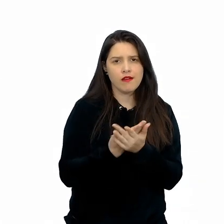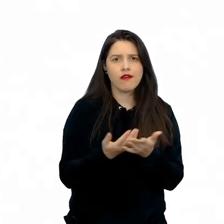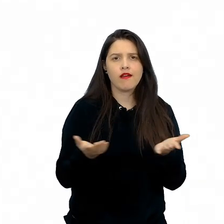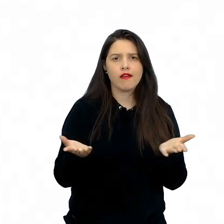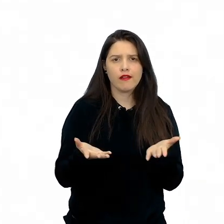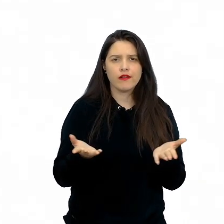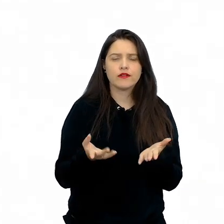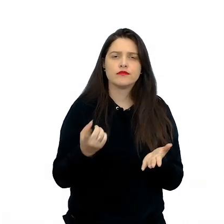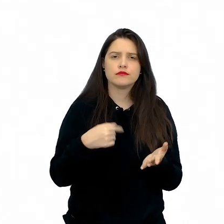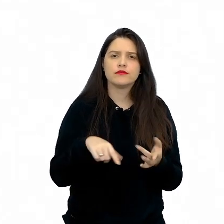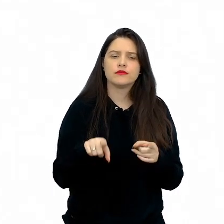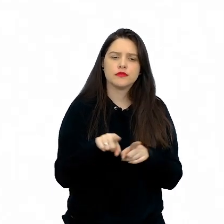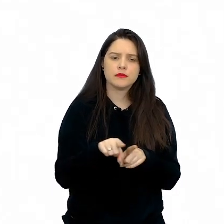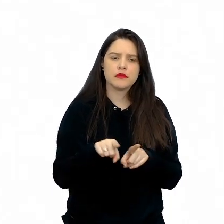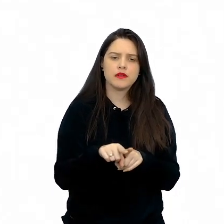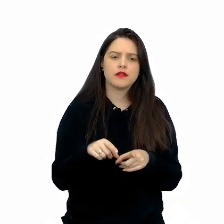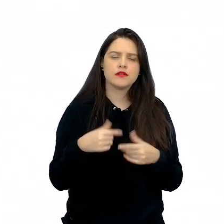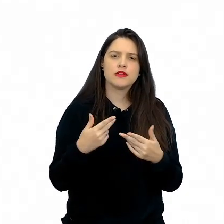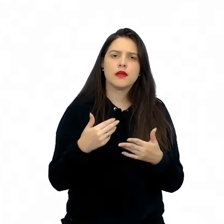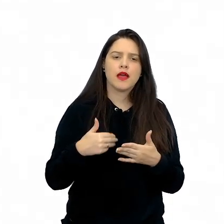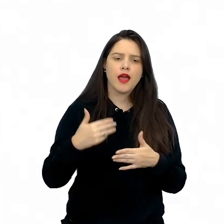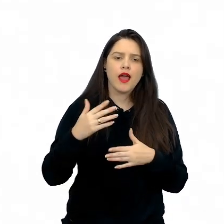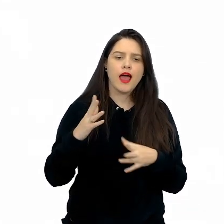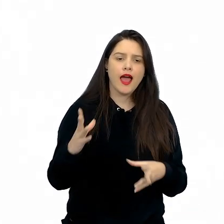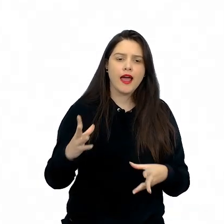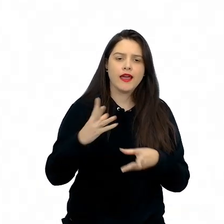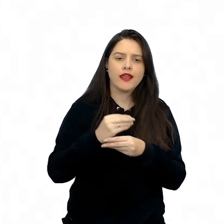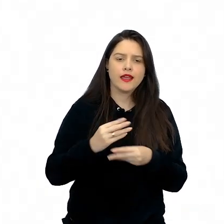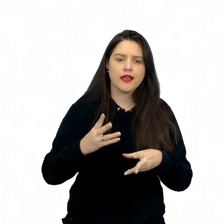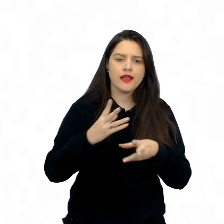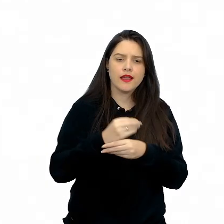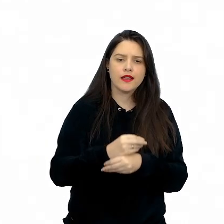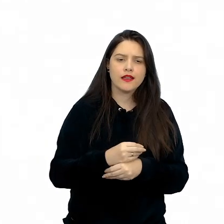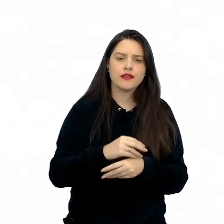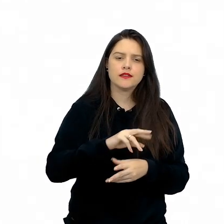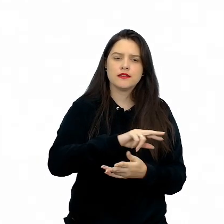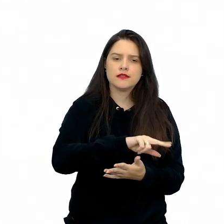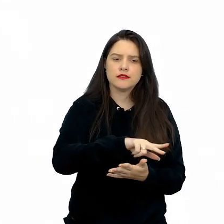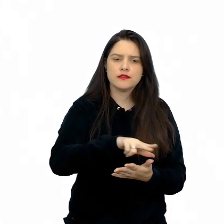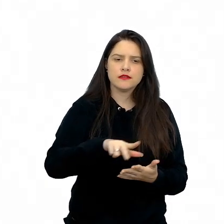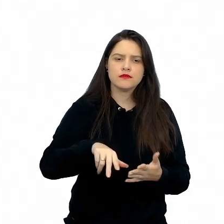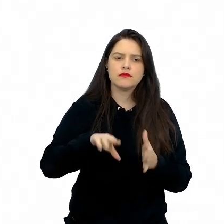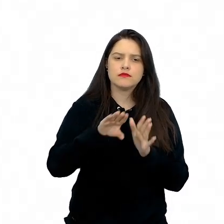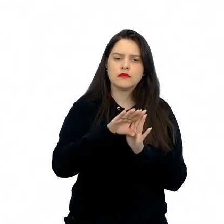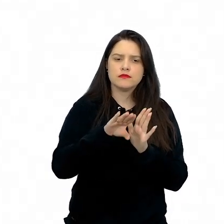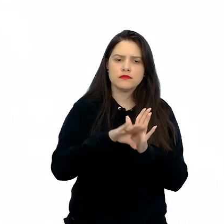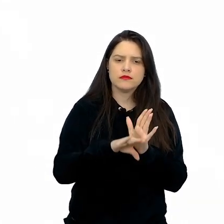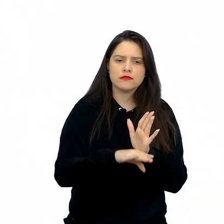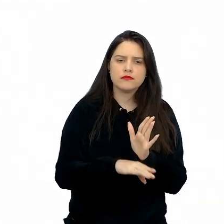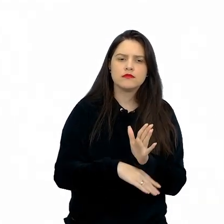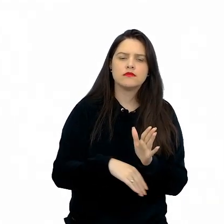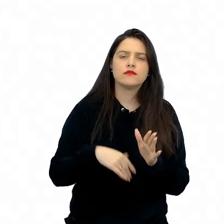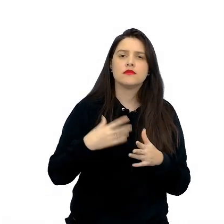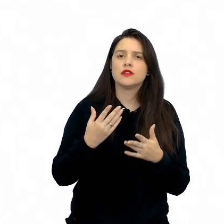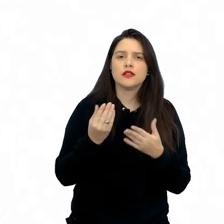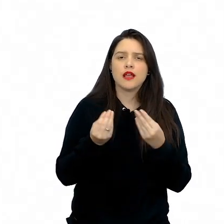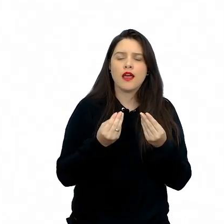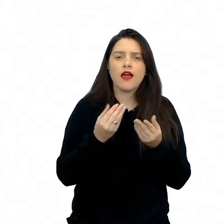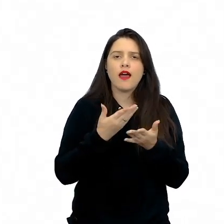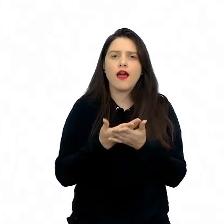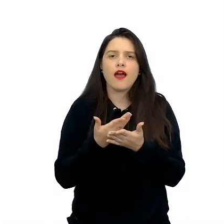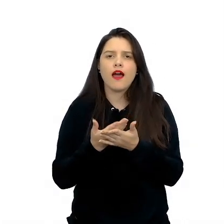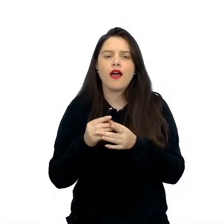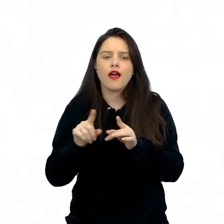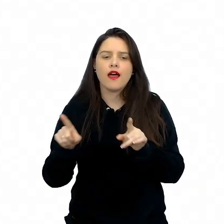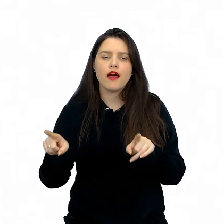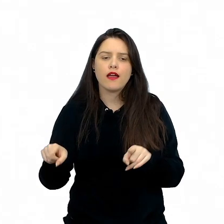complexa, 2 aulas não dá, eu vou ter que usar mais aulas. Verifica quem é o professor depois da sua aula, né? Olha,